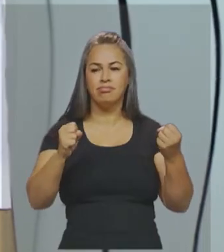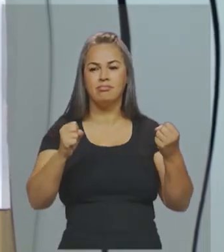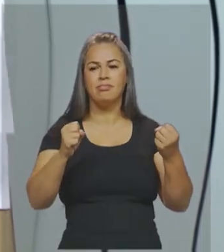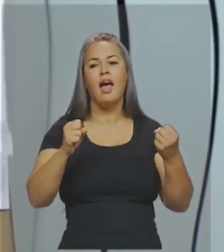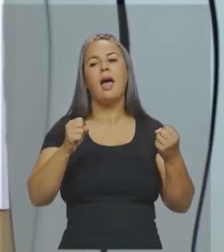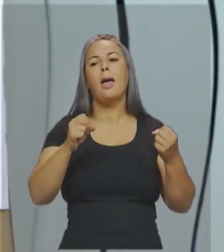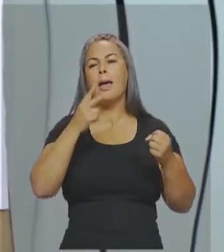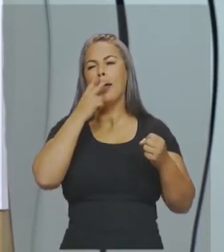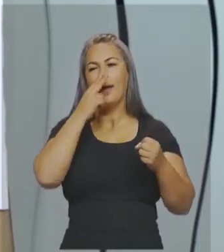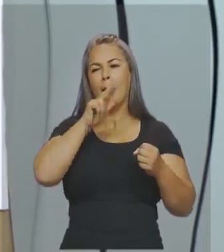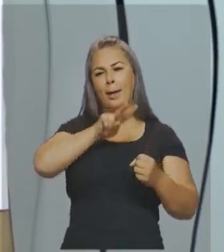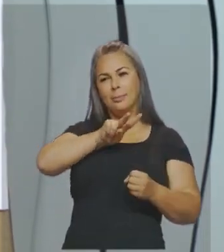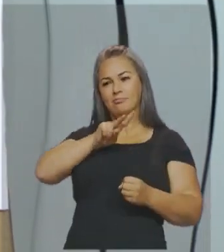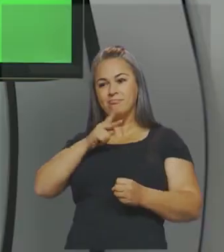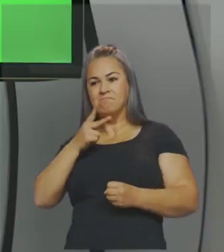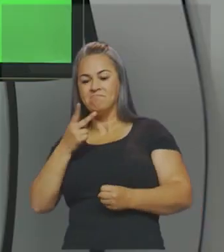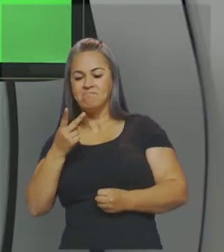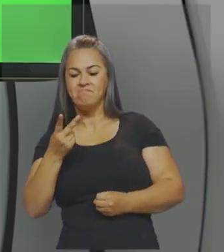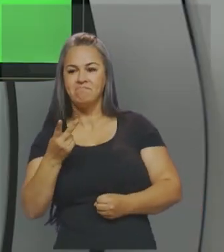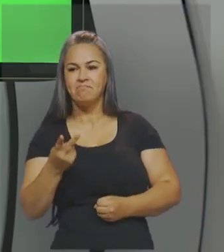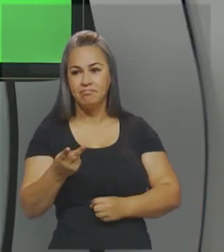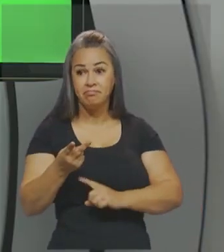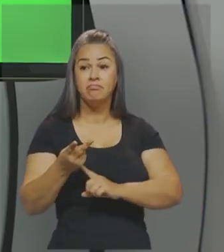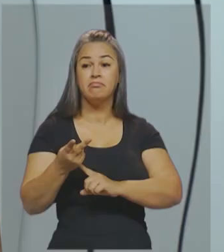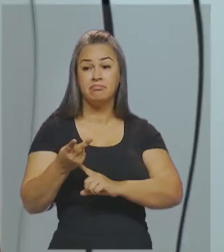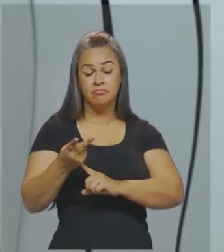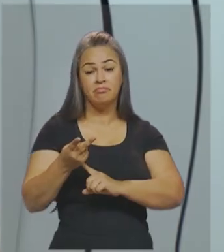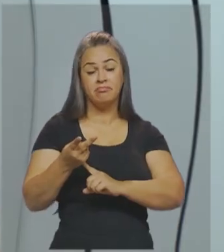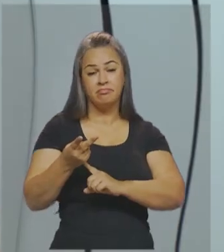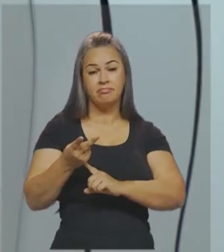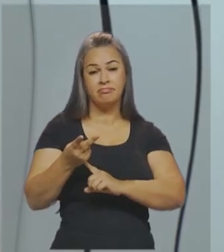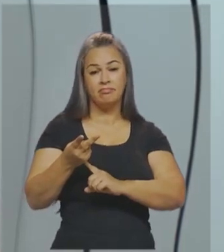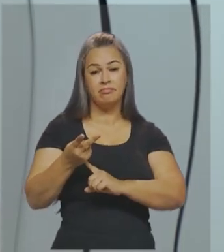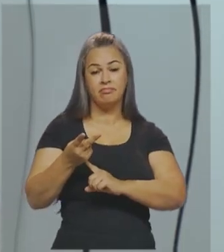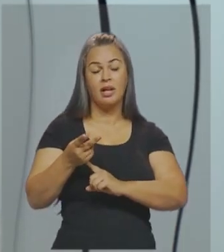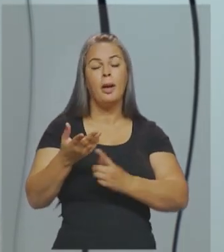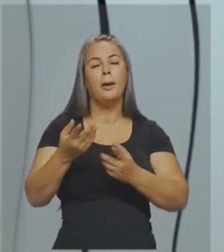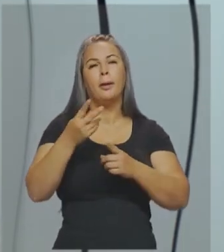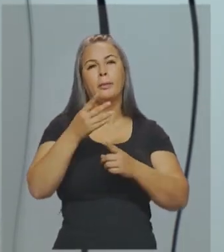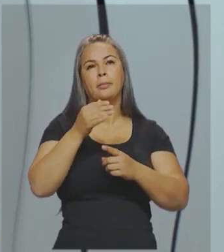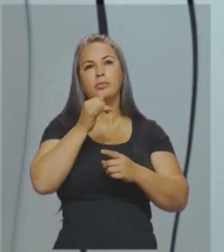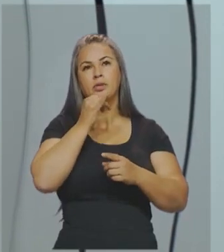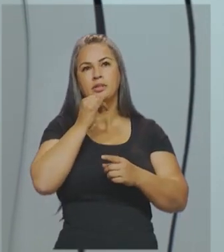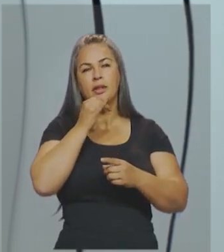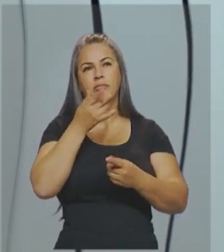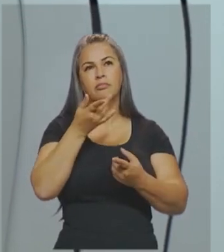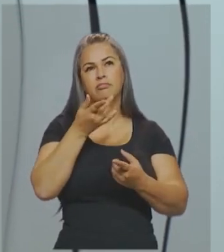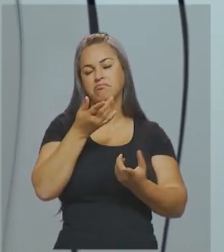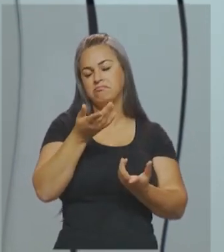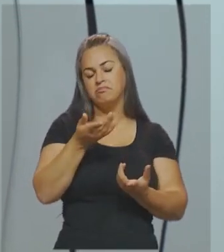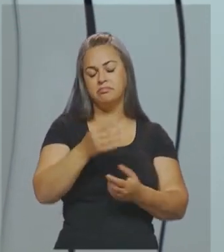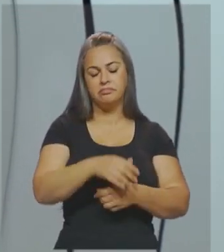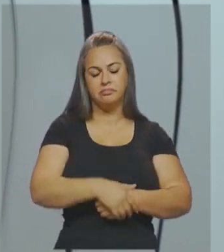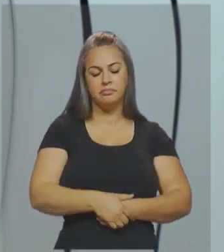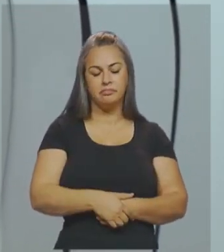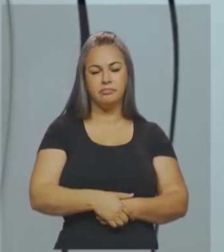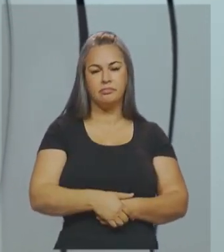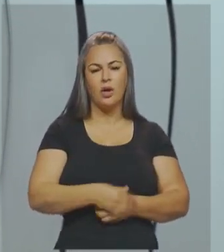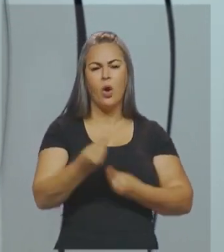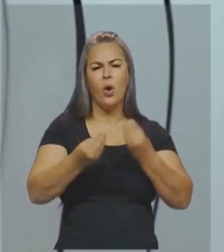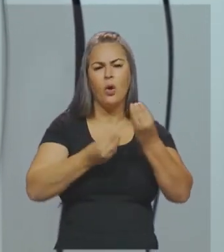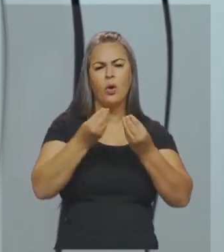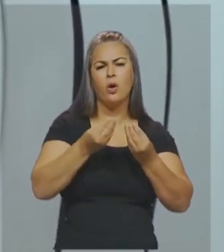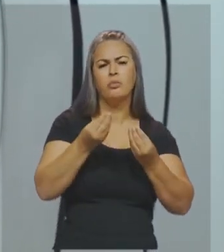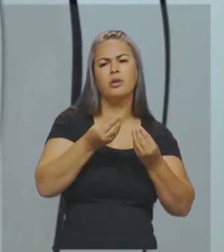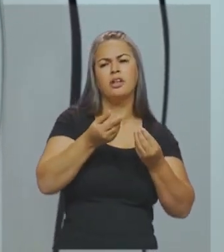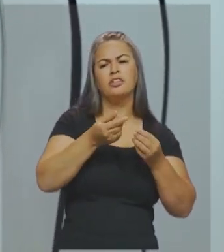inverso, também dentro desse sentido, né? Então, então, vamos pegar um outro exemplo para decompor o número.